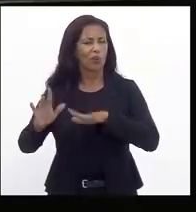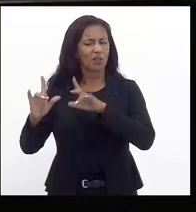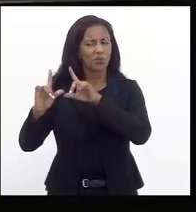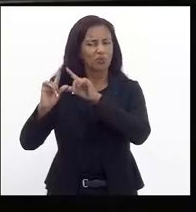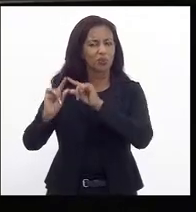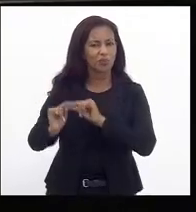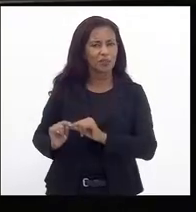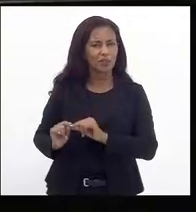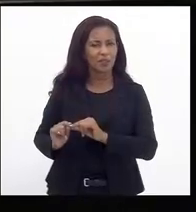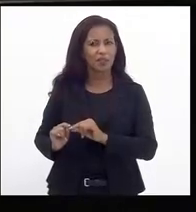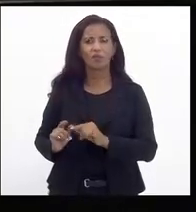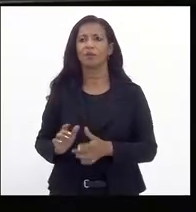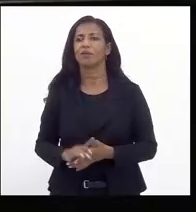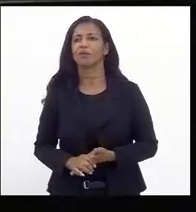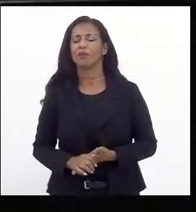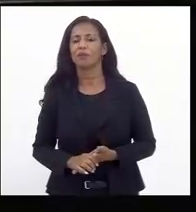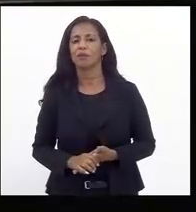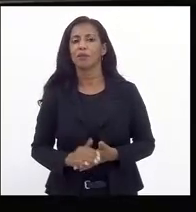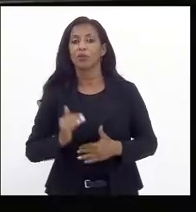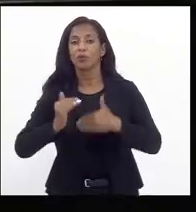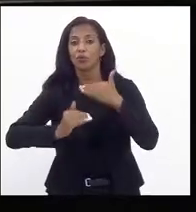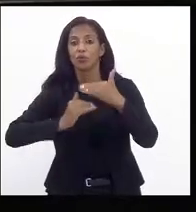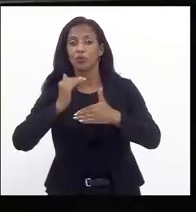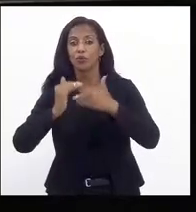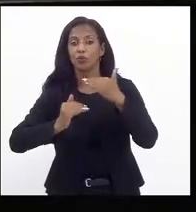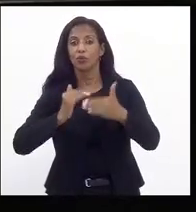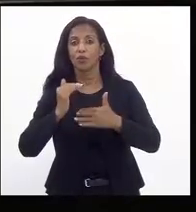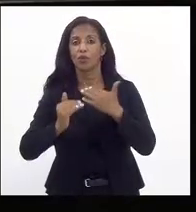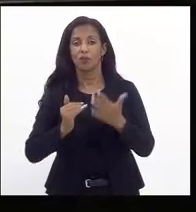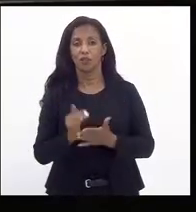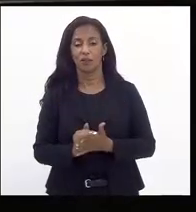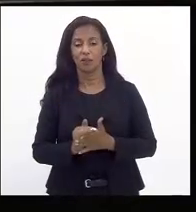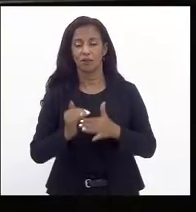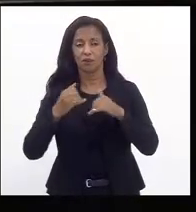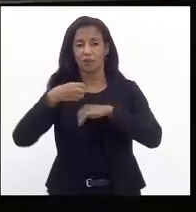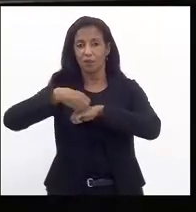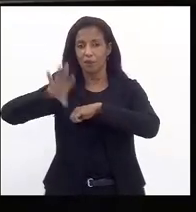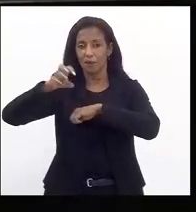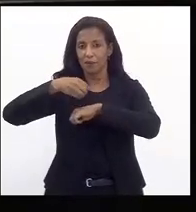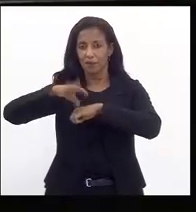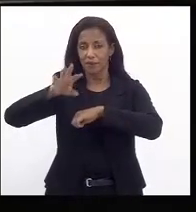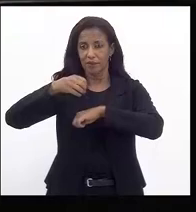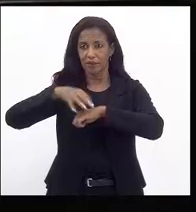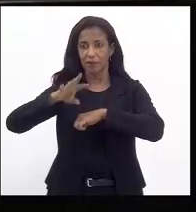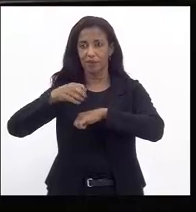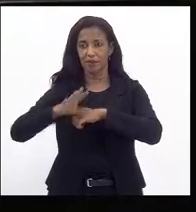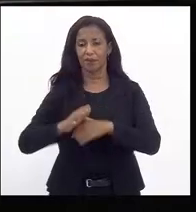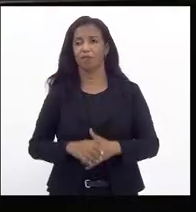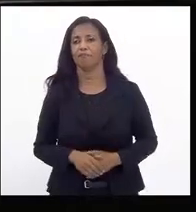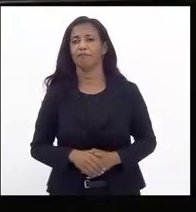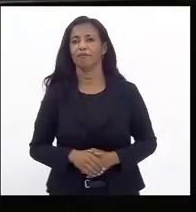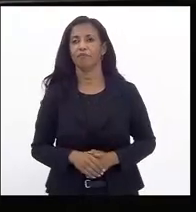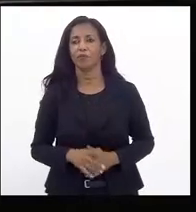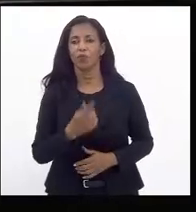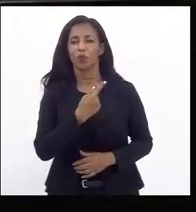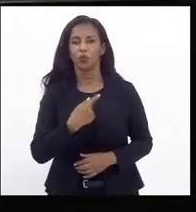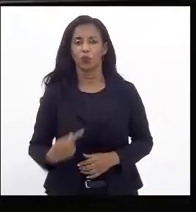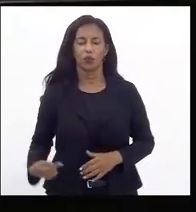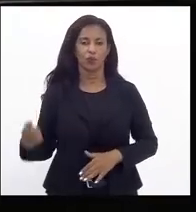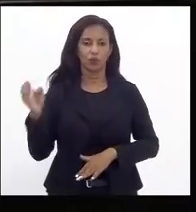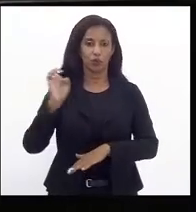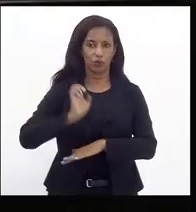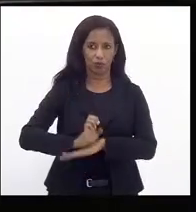amenização dos processos implicados nas mensagens recebidas do Governo